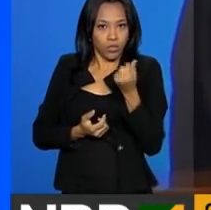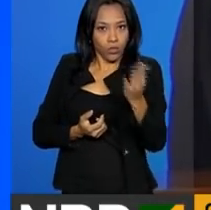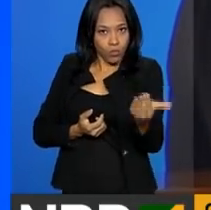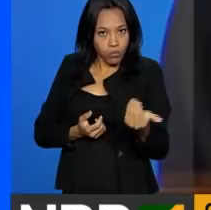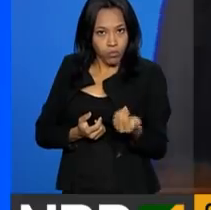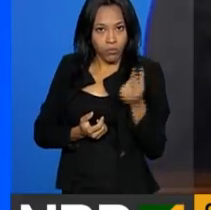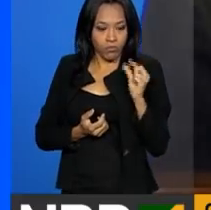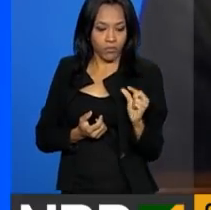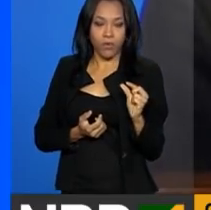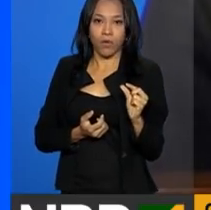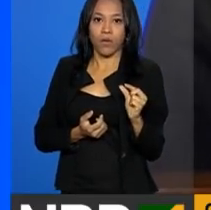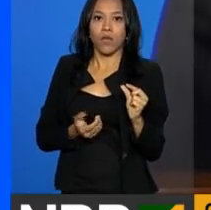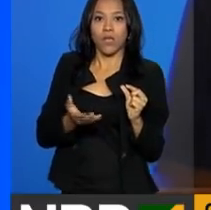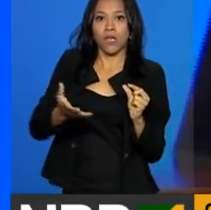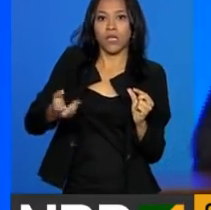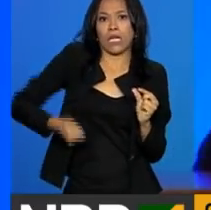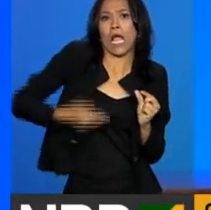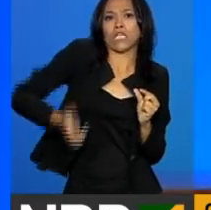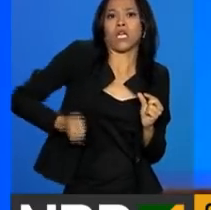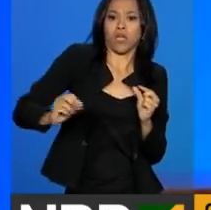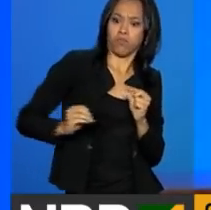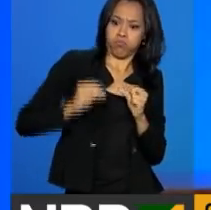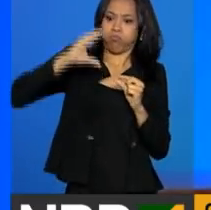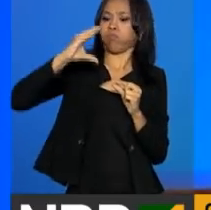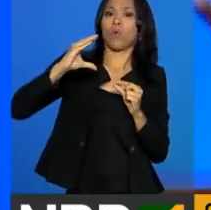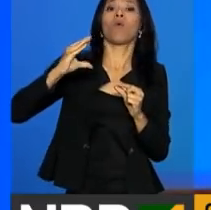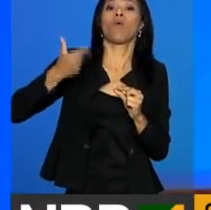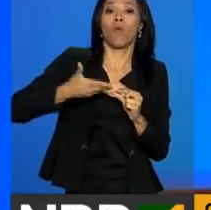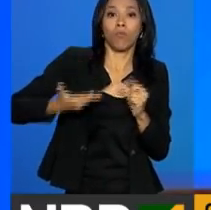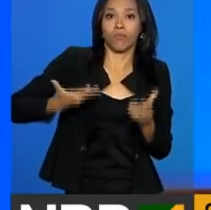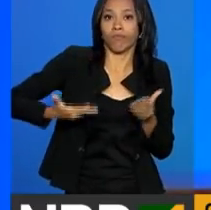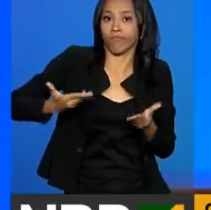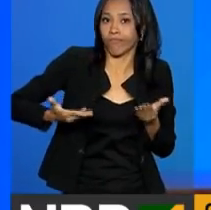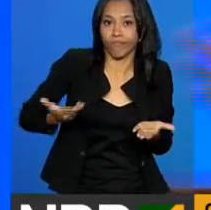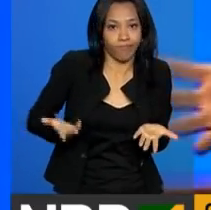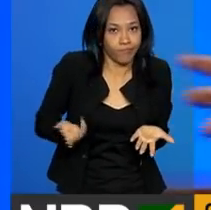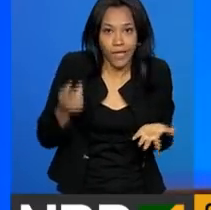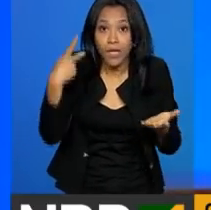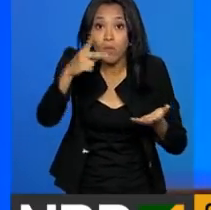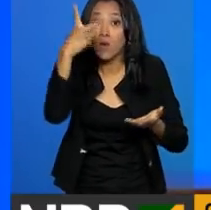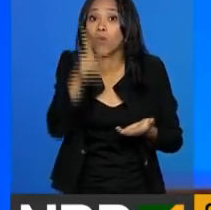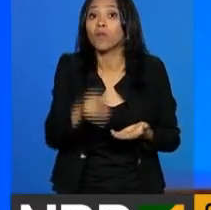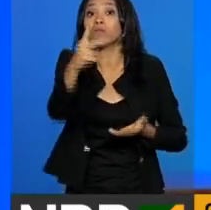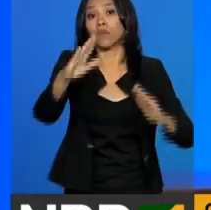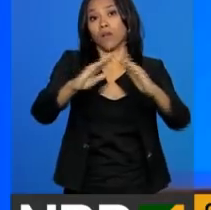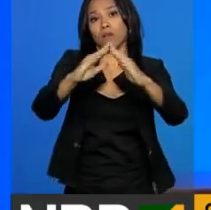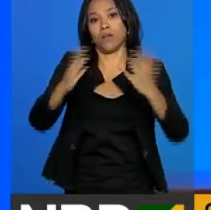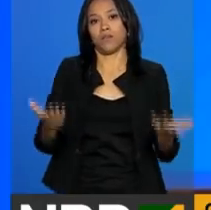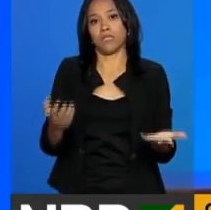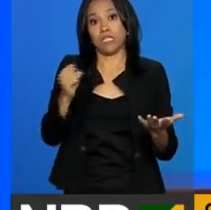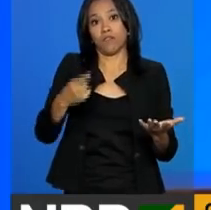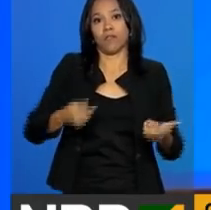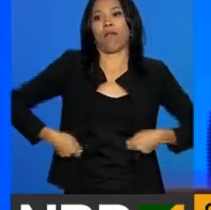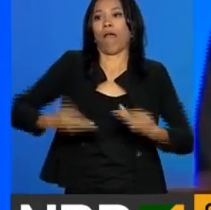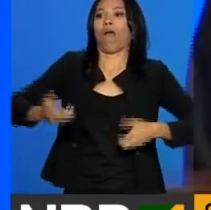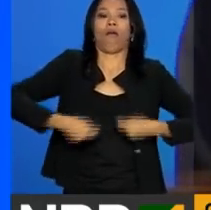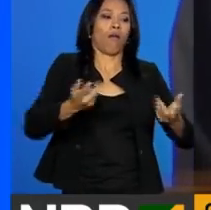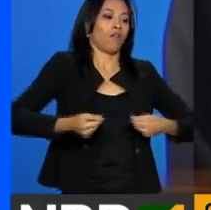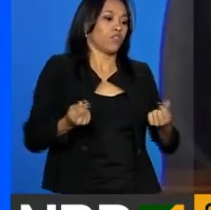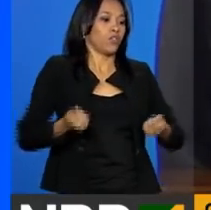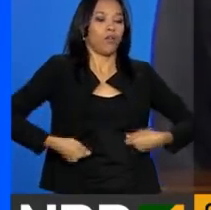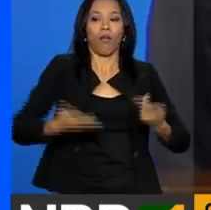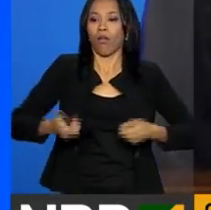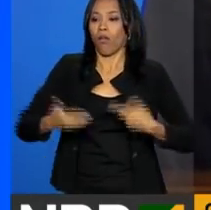estou no estatuto e na sua casa se você começa a gastar mais do que você ganha você cria problemas que num dado momento